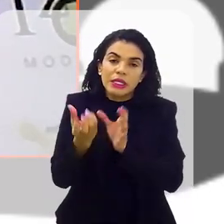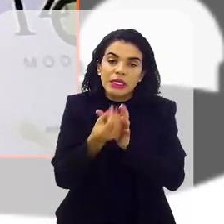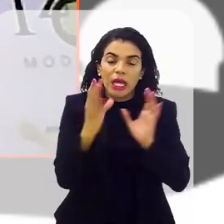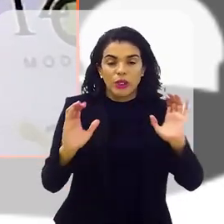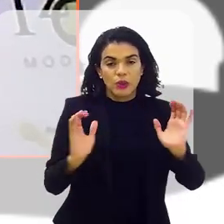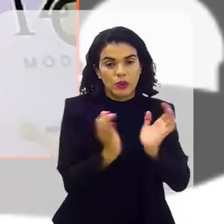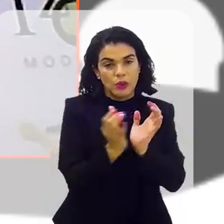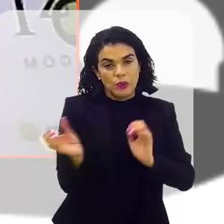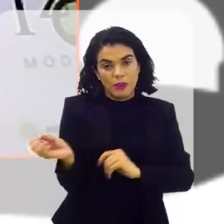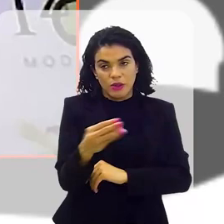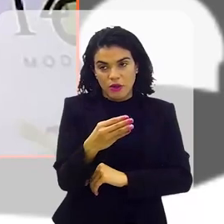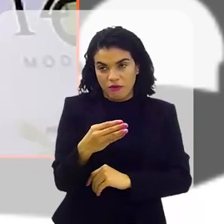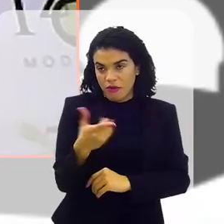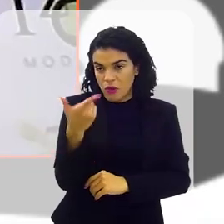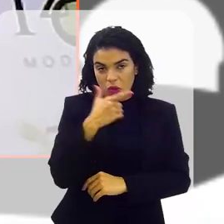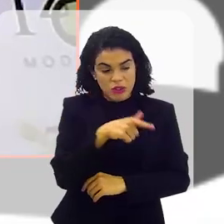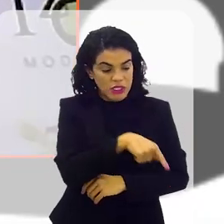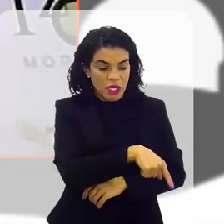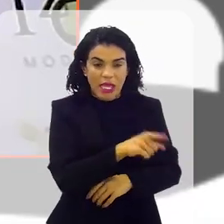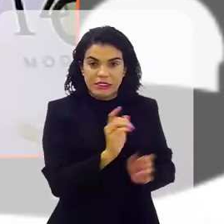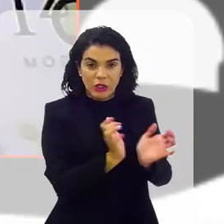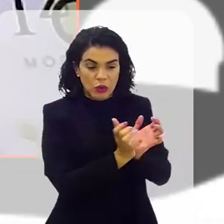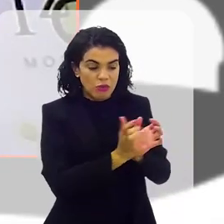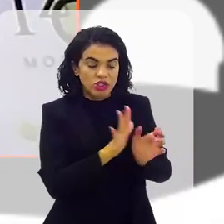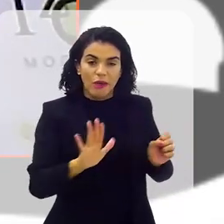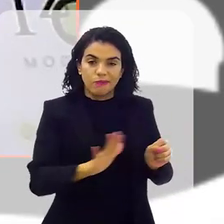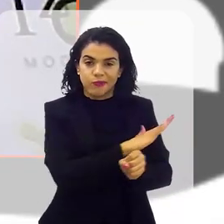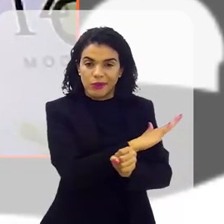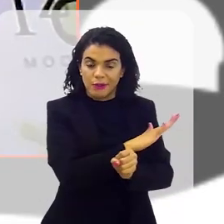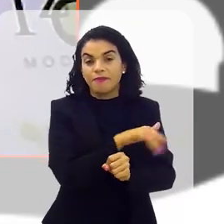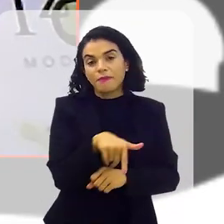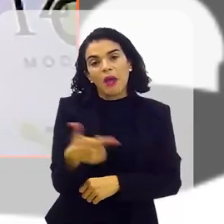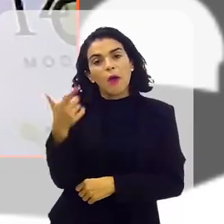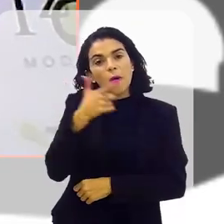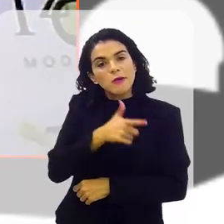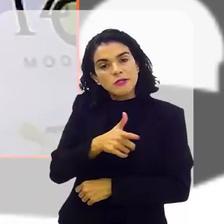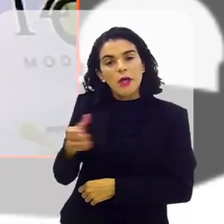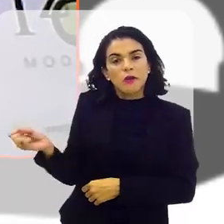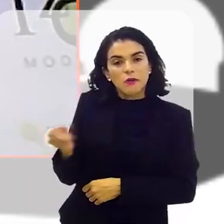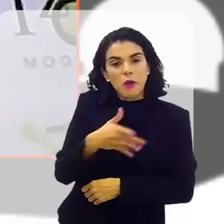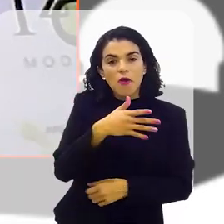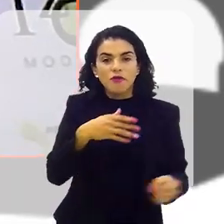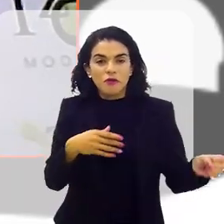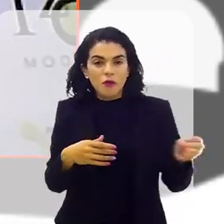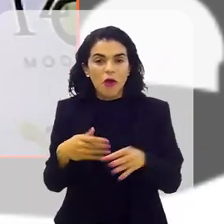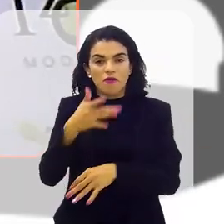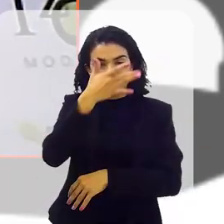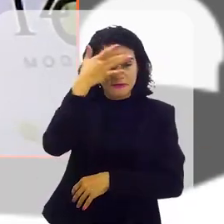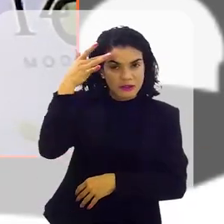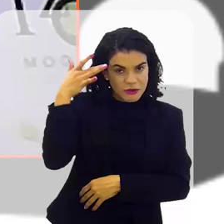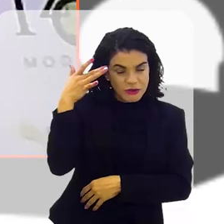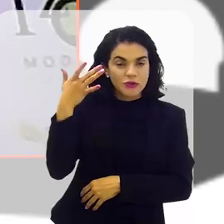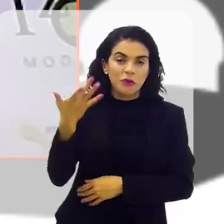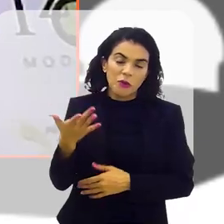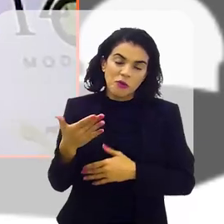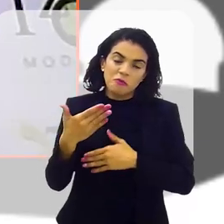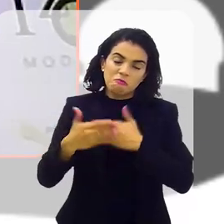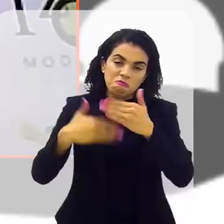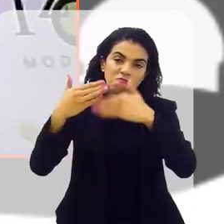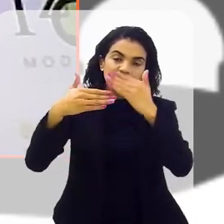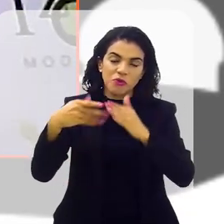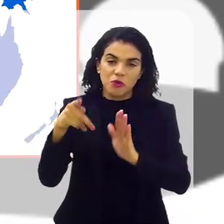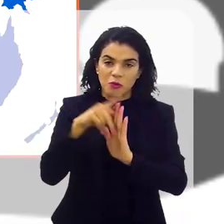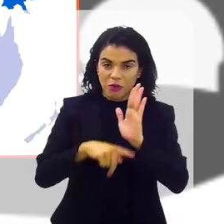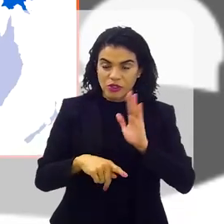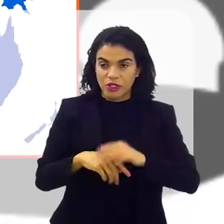novas a gente não consegue colocar mais ninguém nessa turma mas consegue trazer novas pessoas para novas turmas do projeto